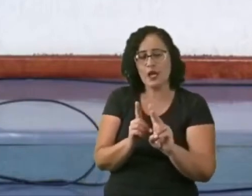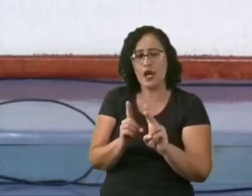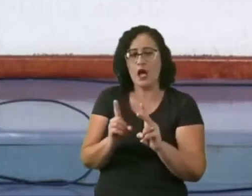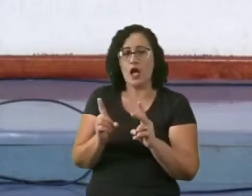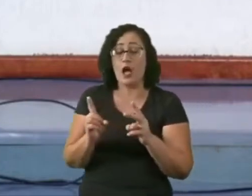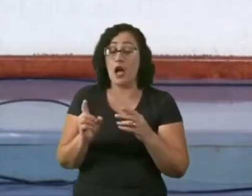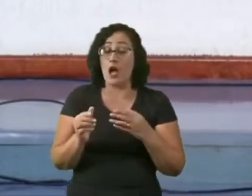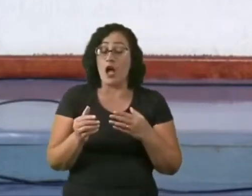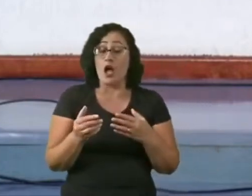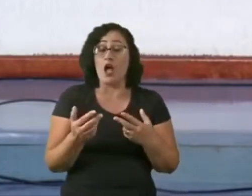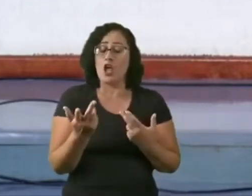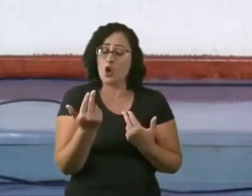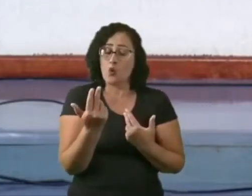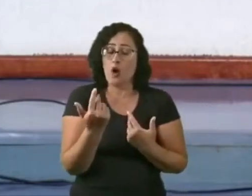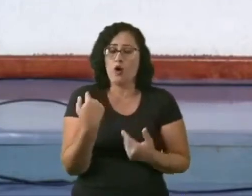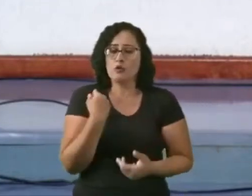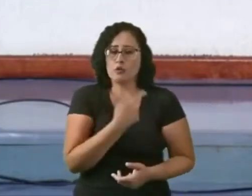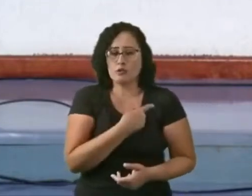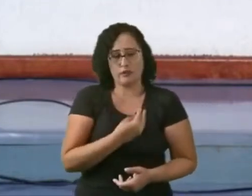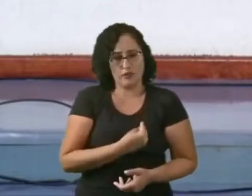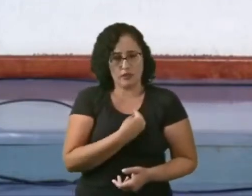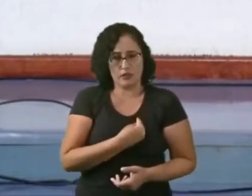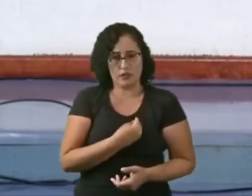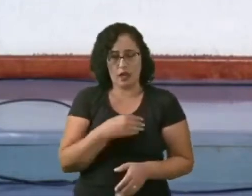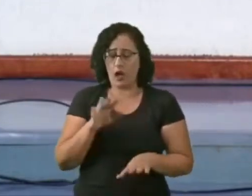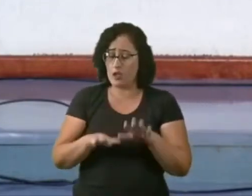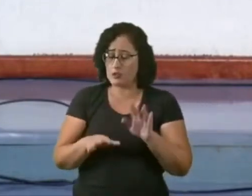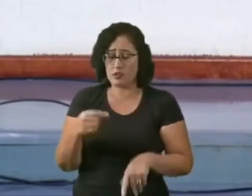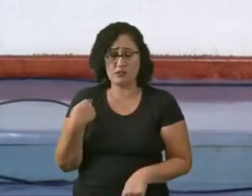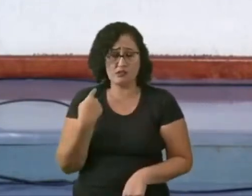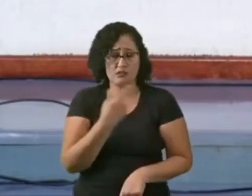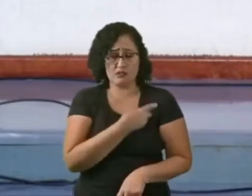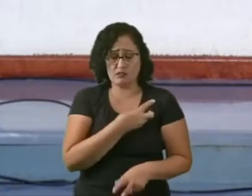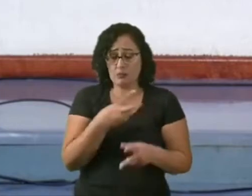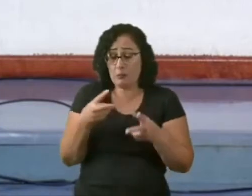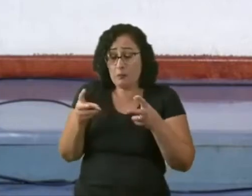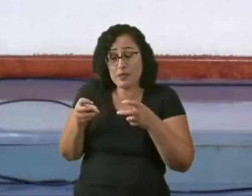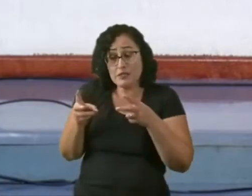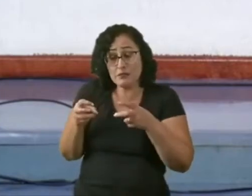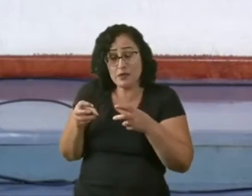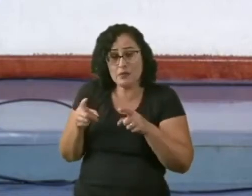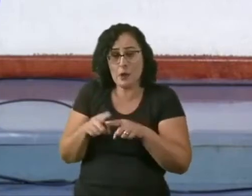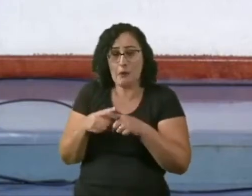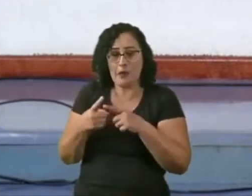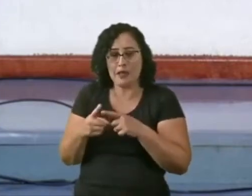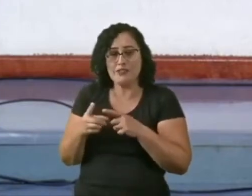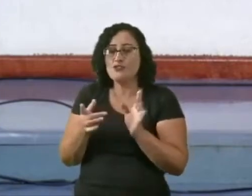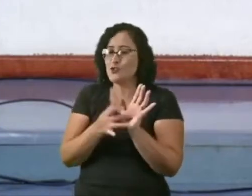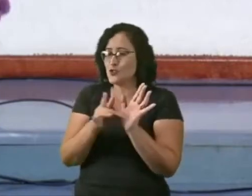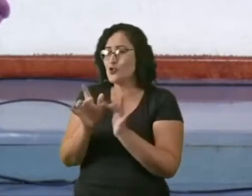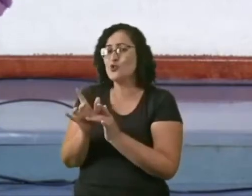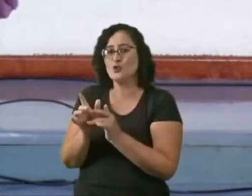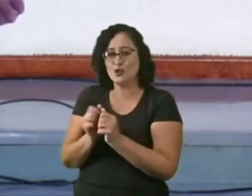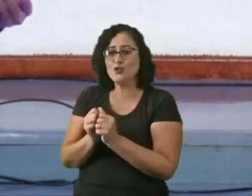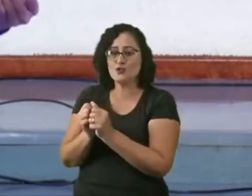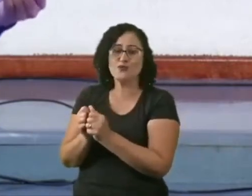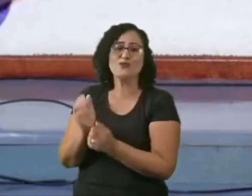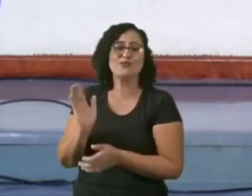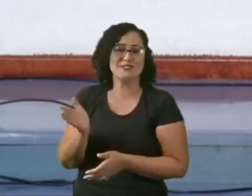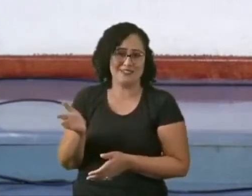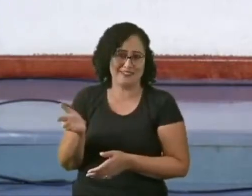percebemos. Aqueles dois discípulos, eles caminhavam de Jerusalém até o povoado de